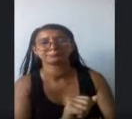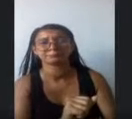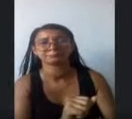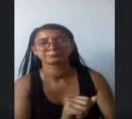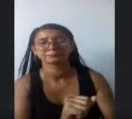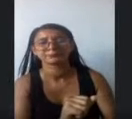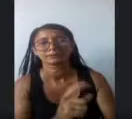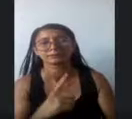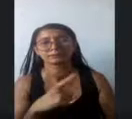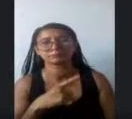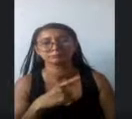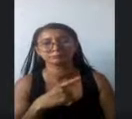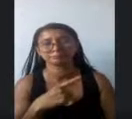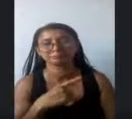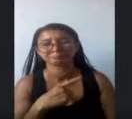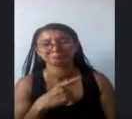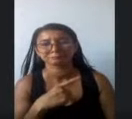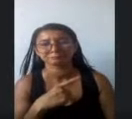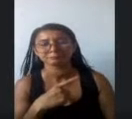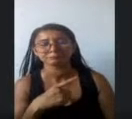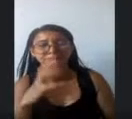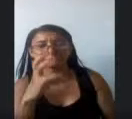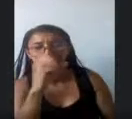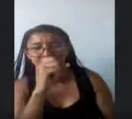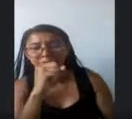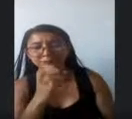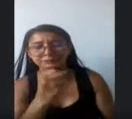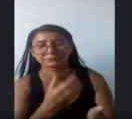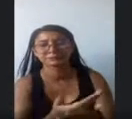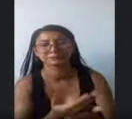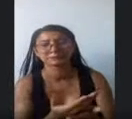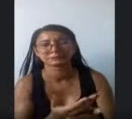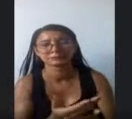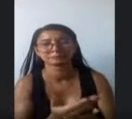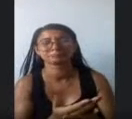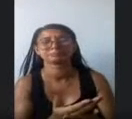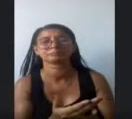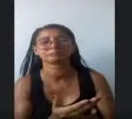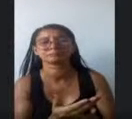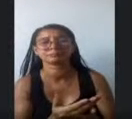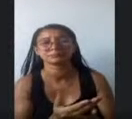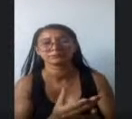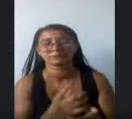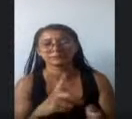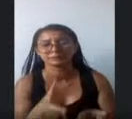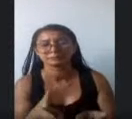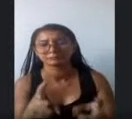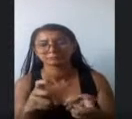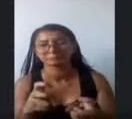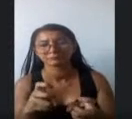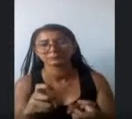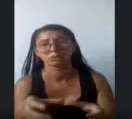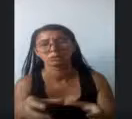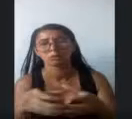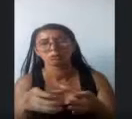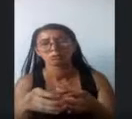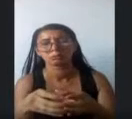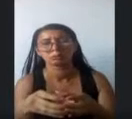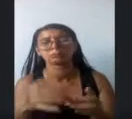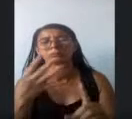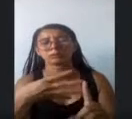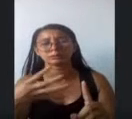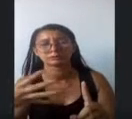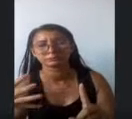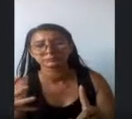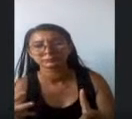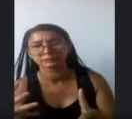escolaridade, a questão raça-cor, a questão de compor a população LGBT a partir de suas práticas, de sua orientação, de